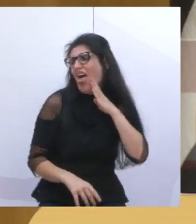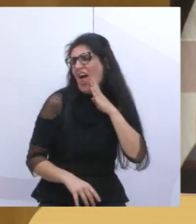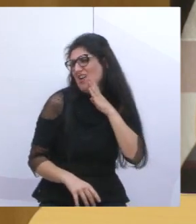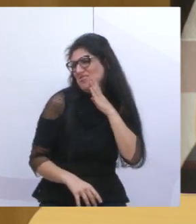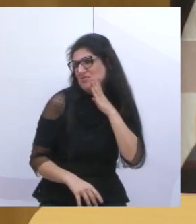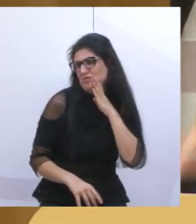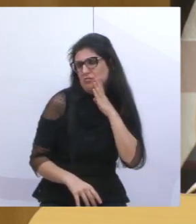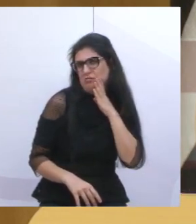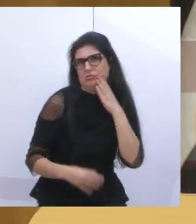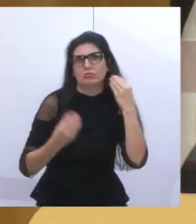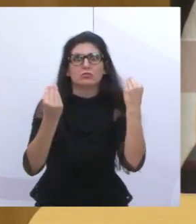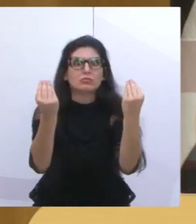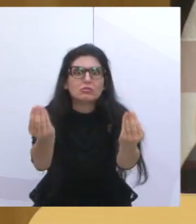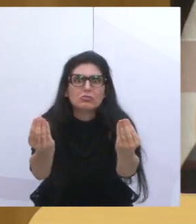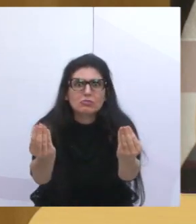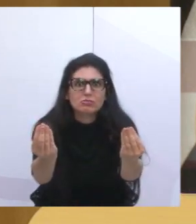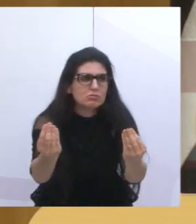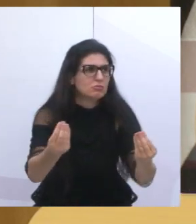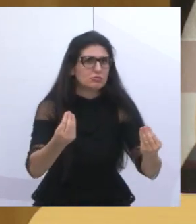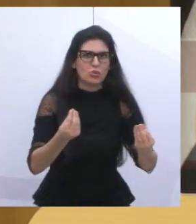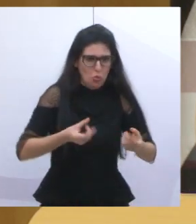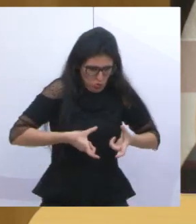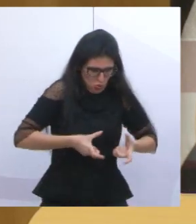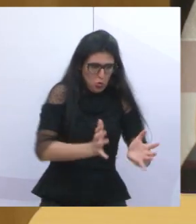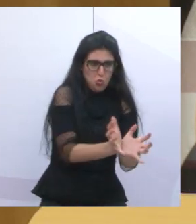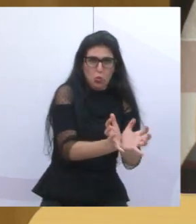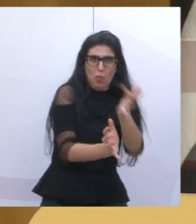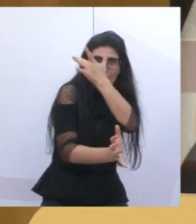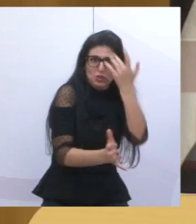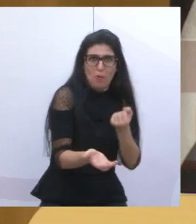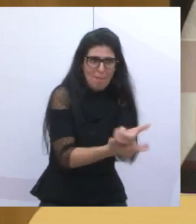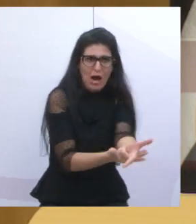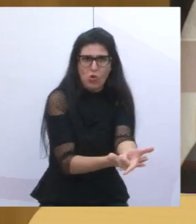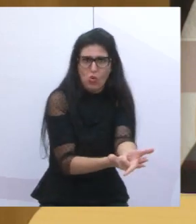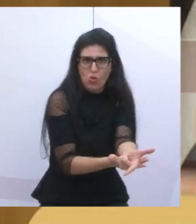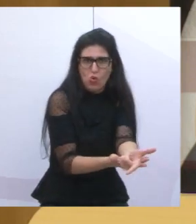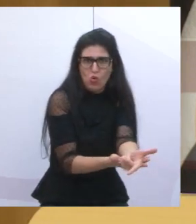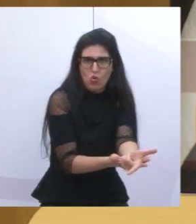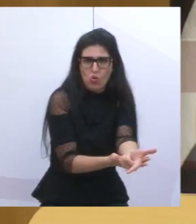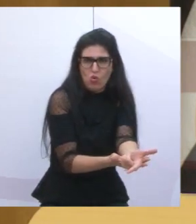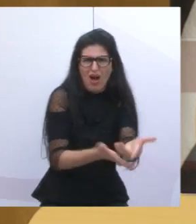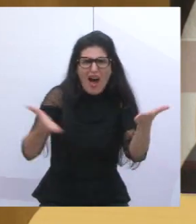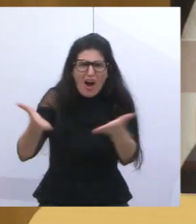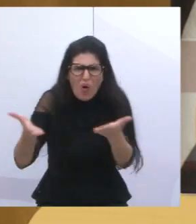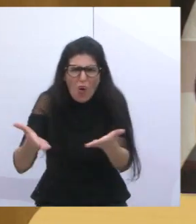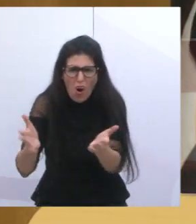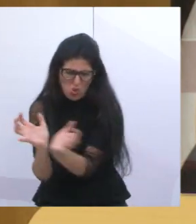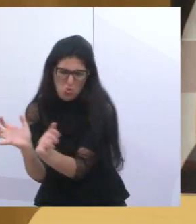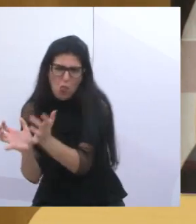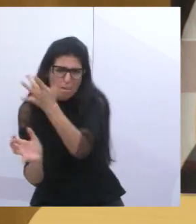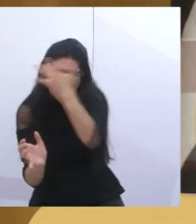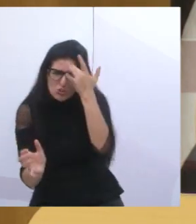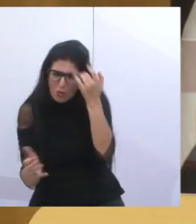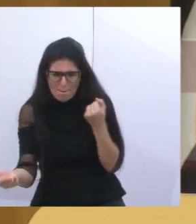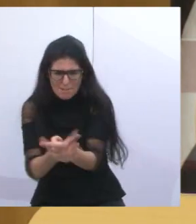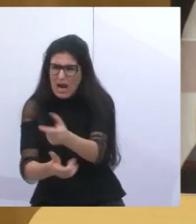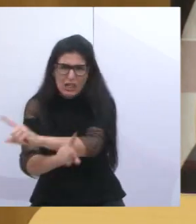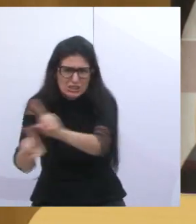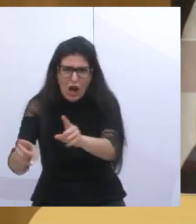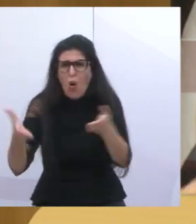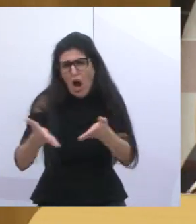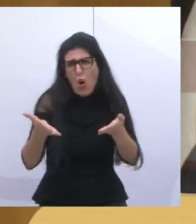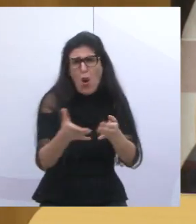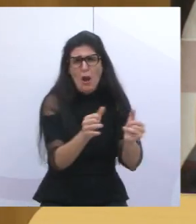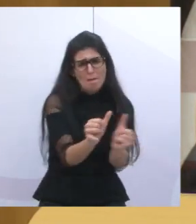porque nós temos comunidades que querem se regularizar, comunidades que querem levar o asfalto, quer levar a rede de esgoto, quer